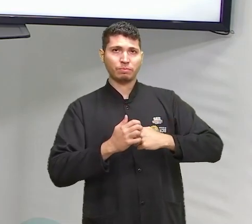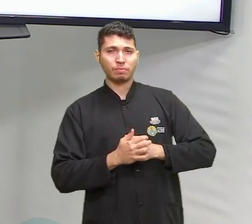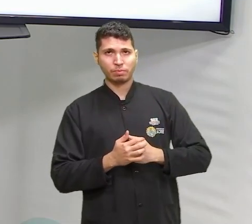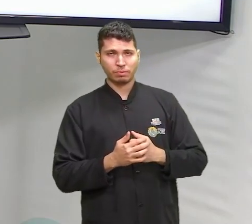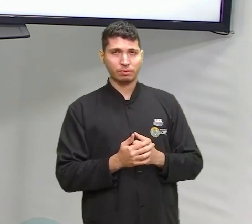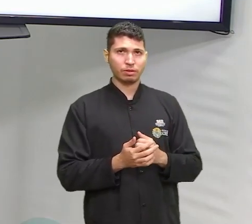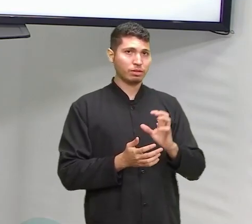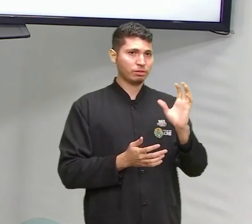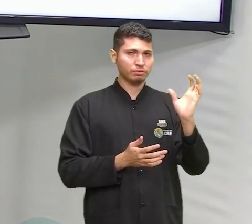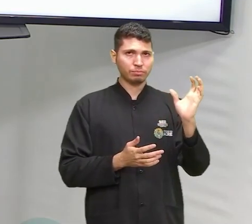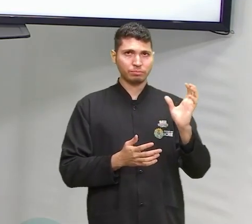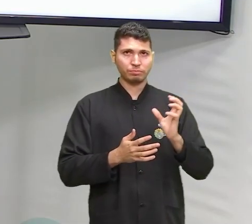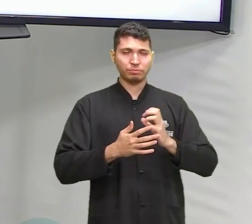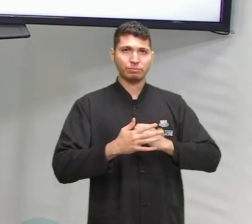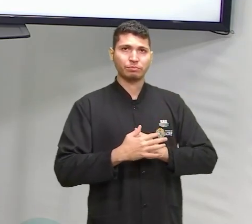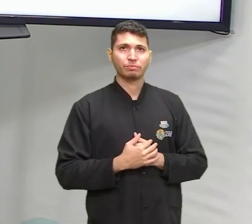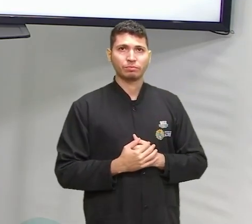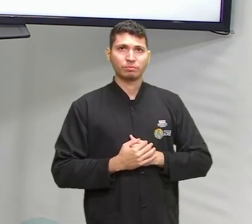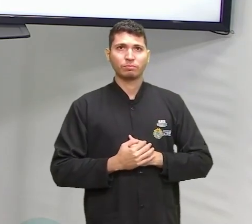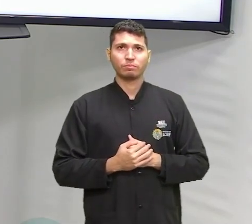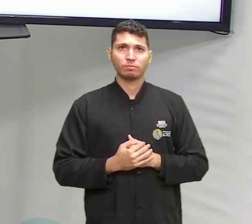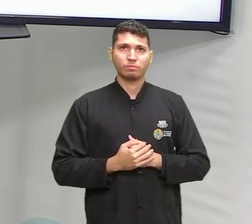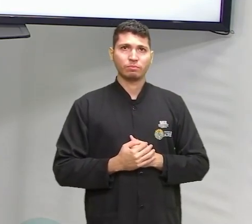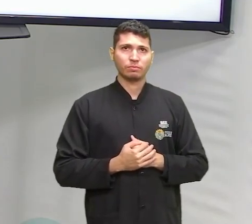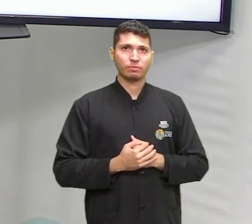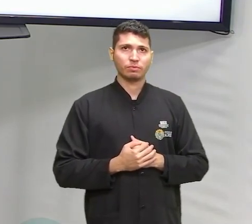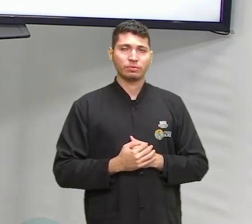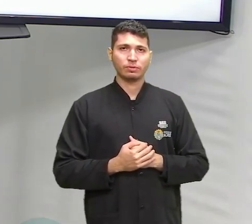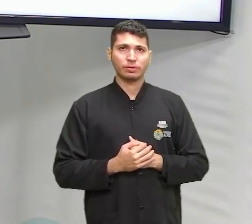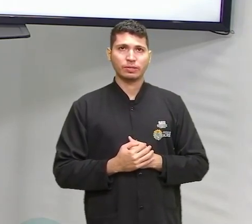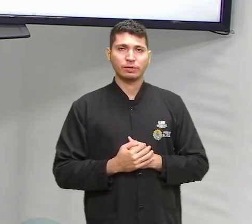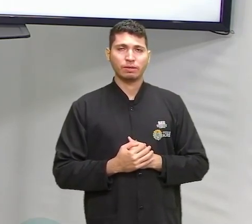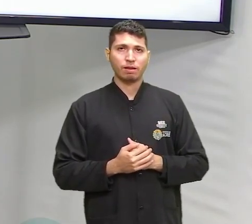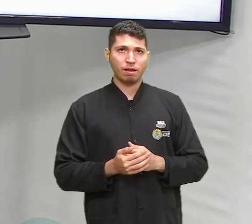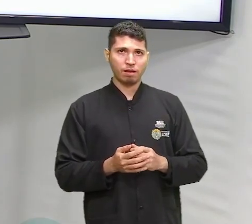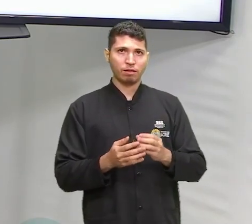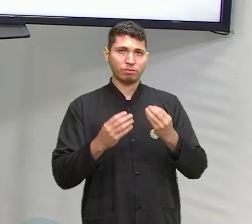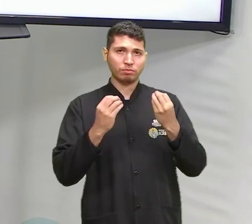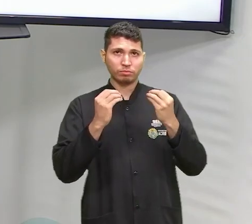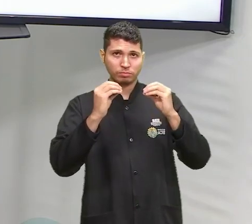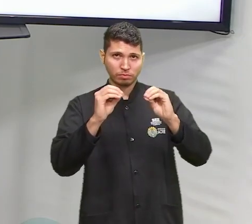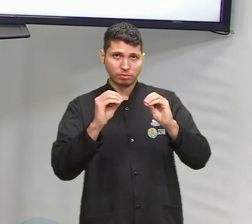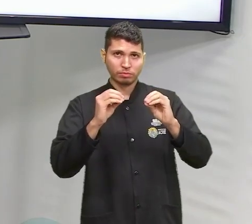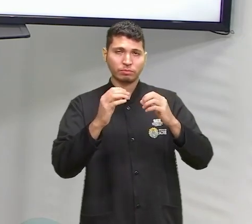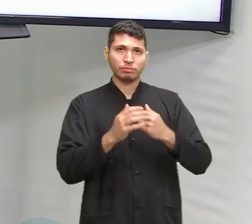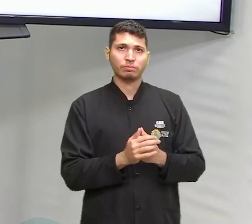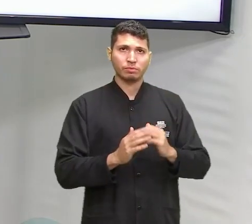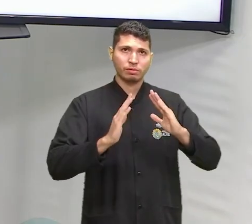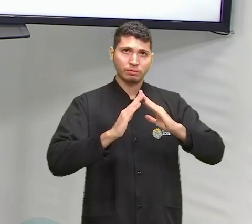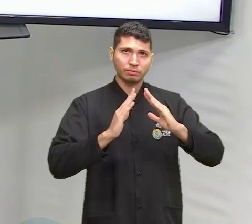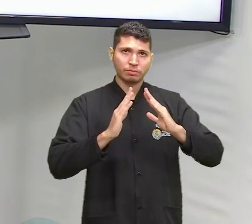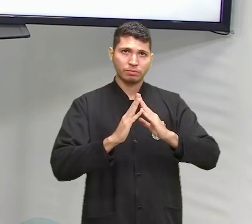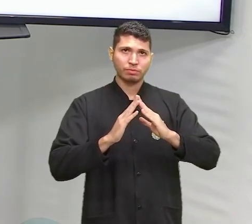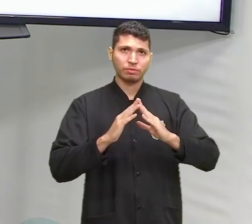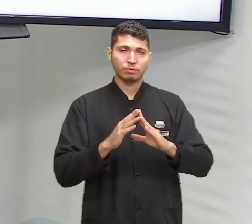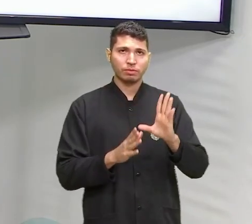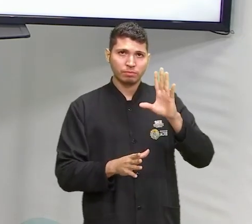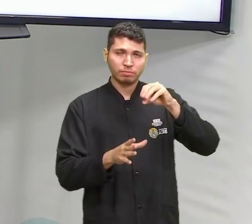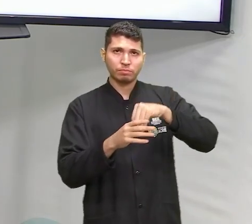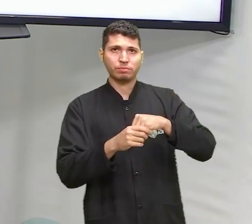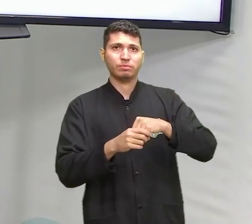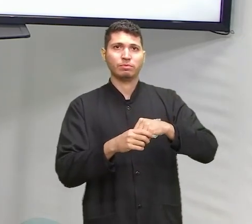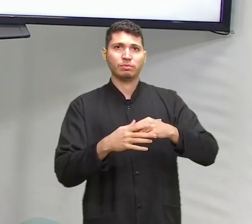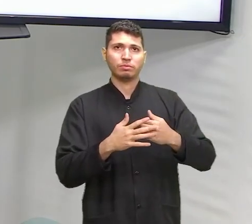vai acender? Não, a gente sabe que não. Então, a gente já tem em mente que a instalação doméstica ela já faz parte de um circuito